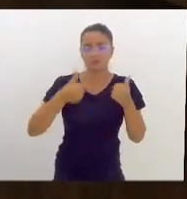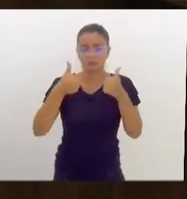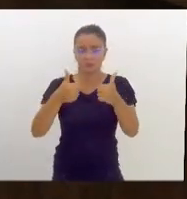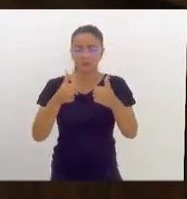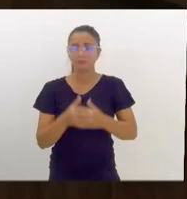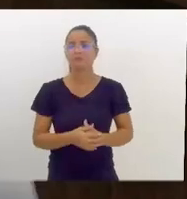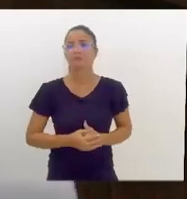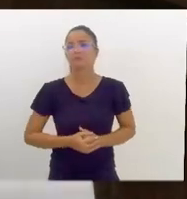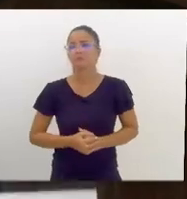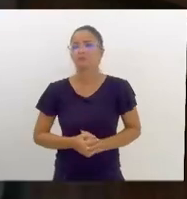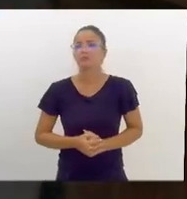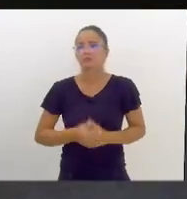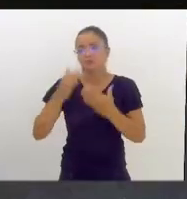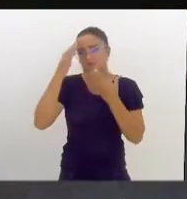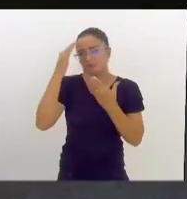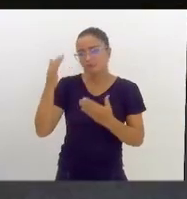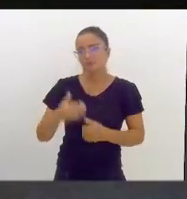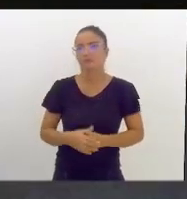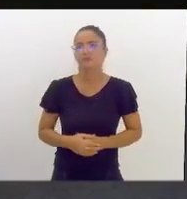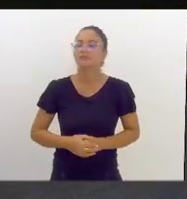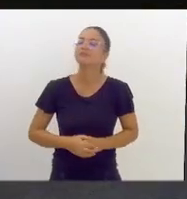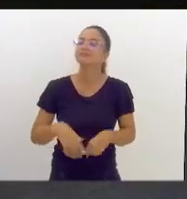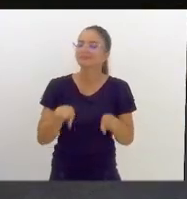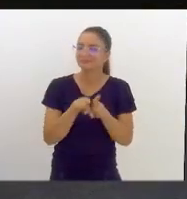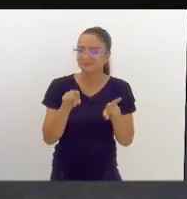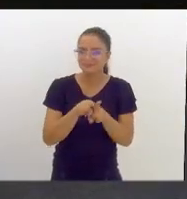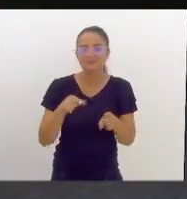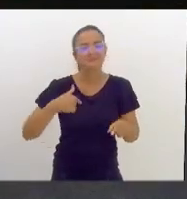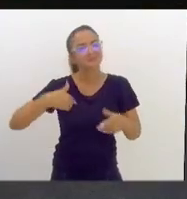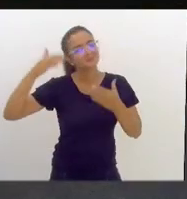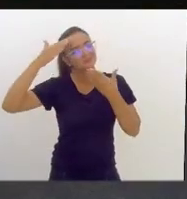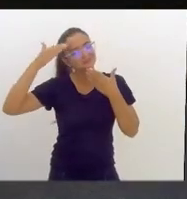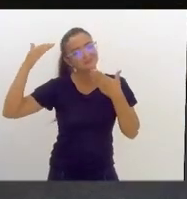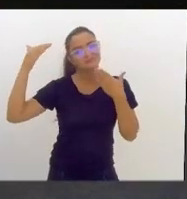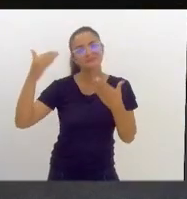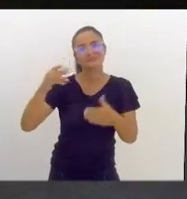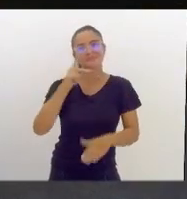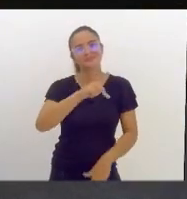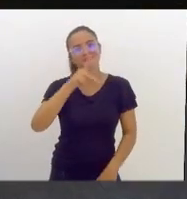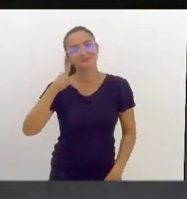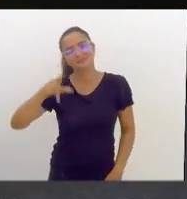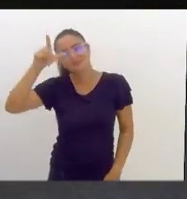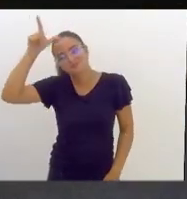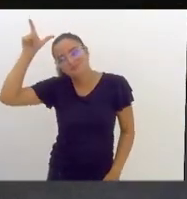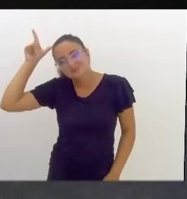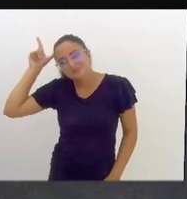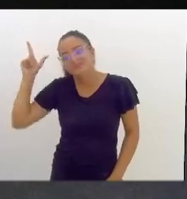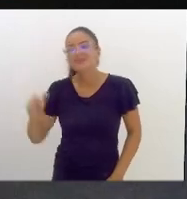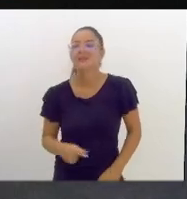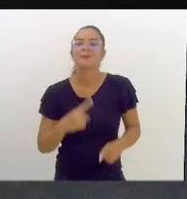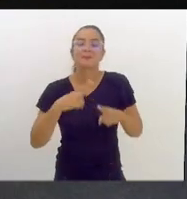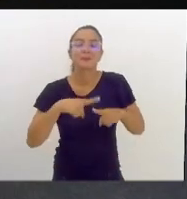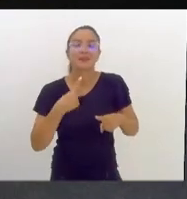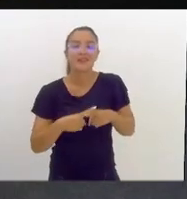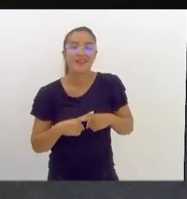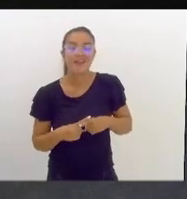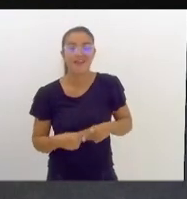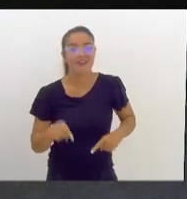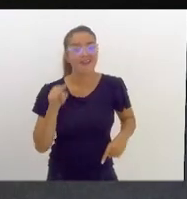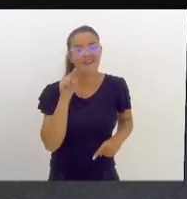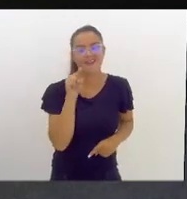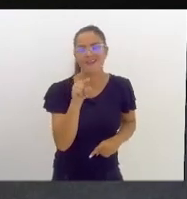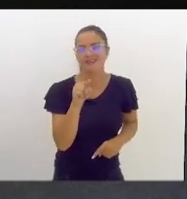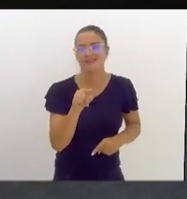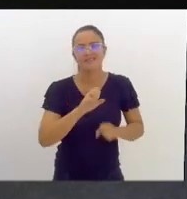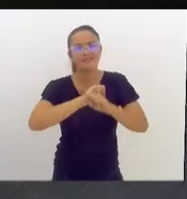presidente. Eu quero agradecer mais uma vez o meu padrinho, meu professor, doutor Luiz Paulo, que sempre esclarece